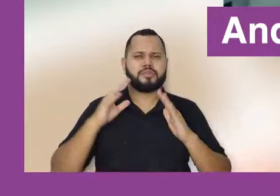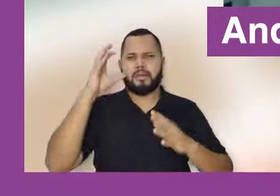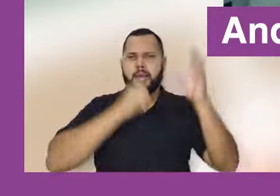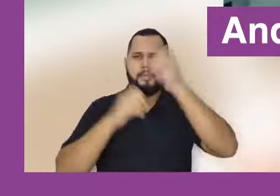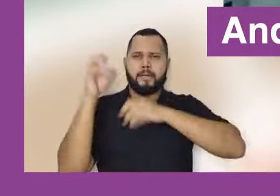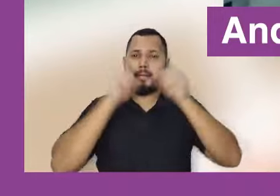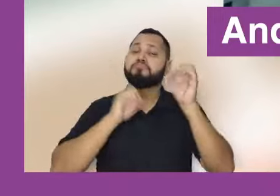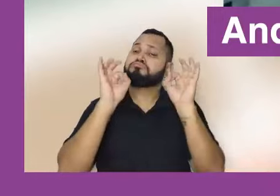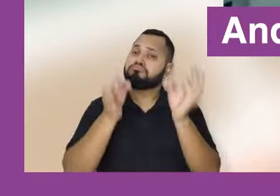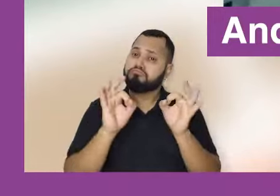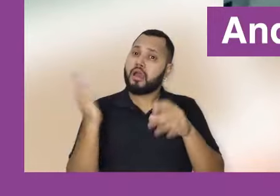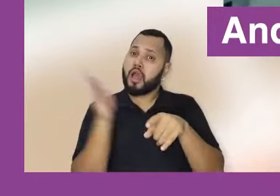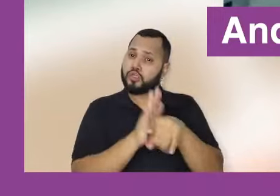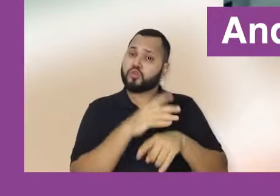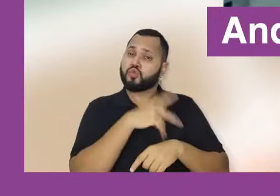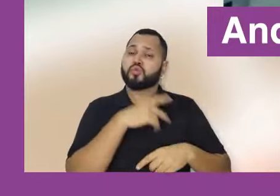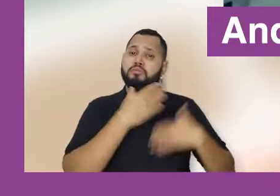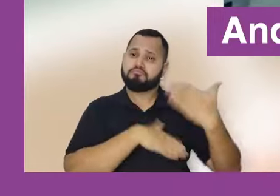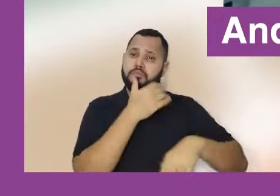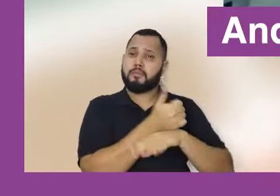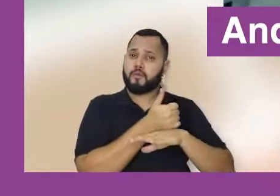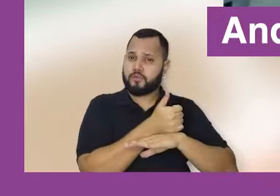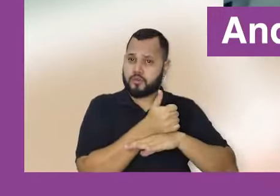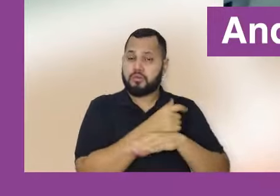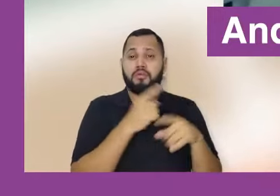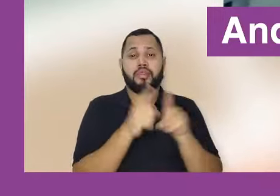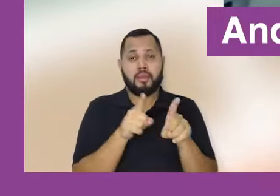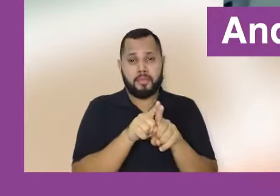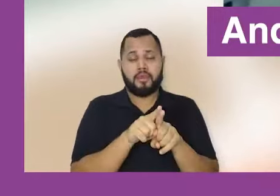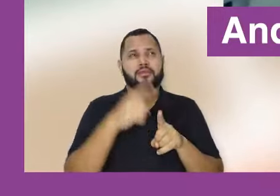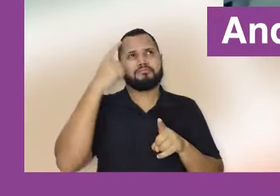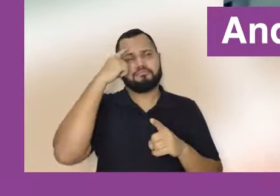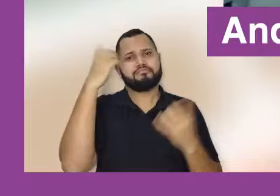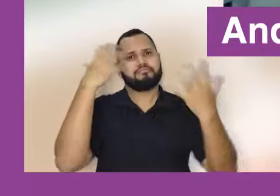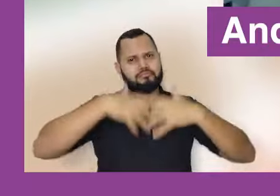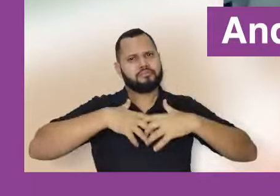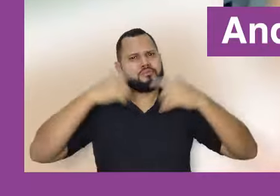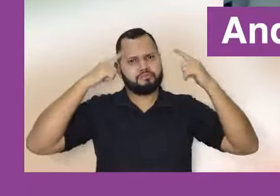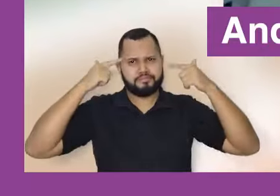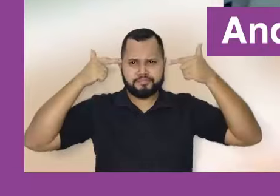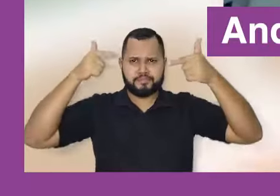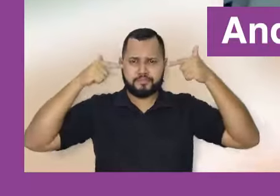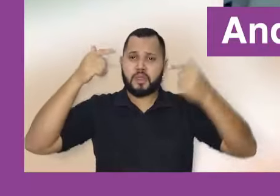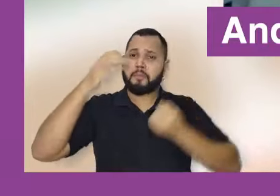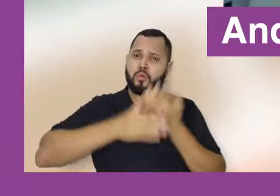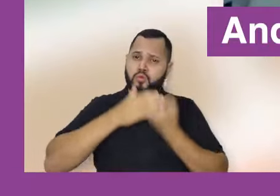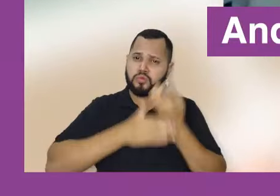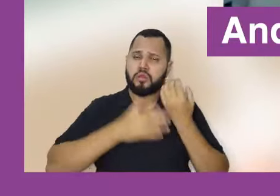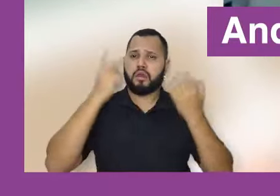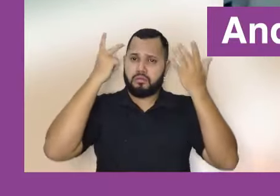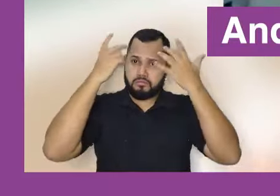é que sim ajuda a desenvolver nossas carreiras mas nos mantém intelectualmente ativos produtivos